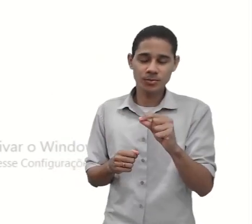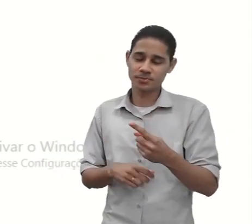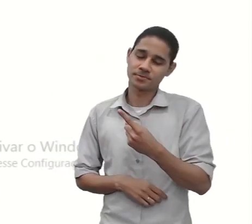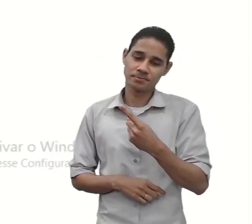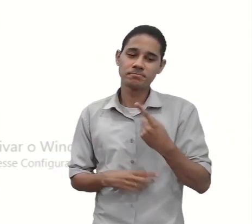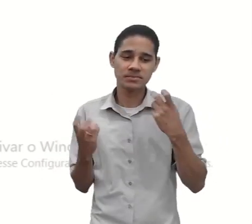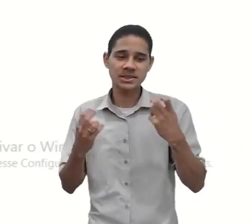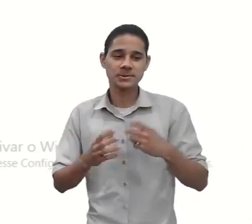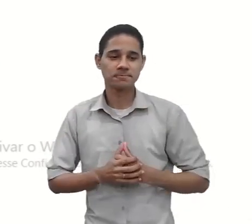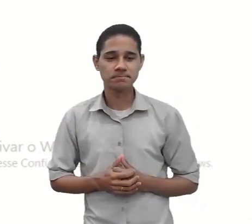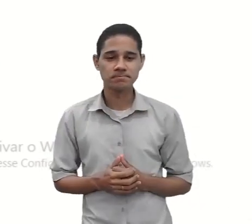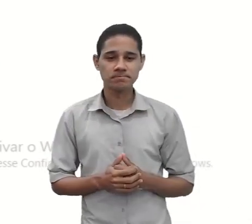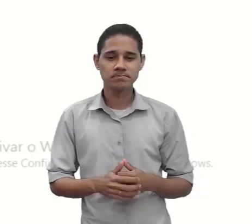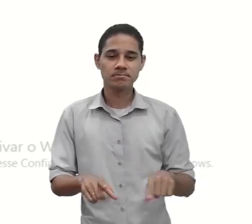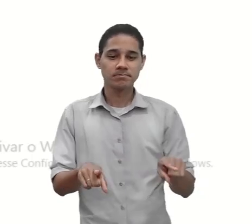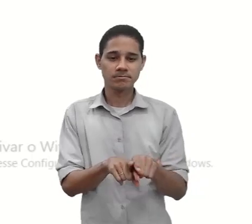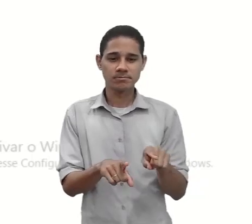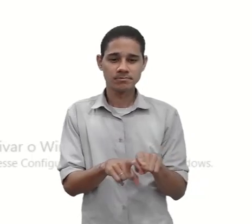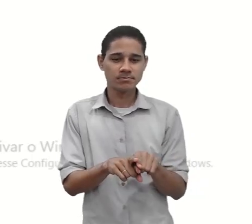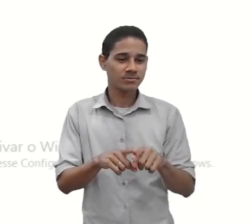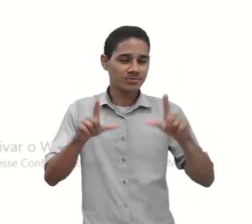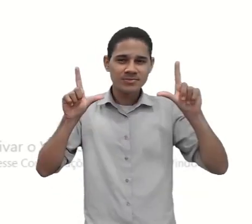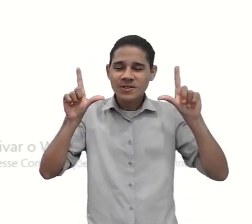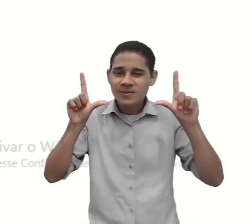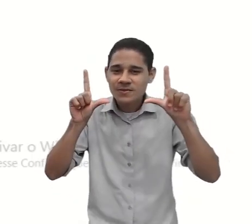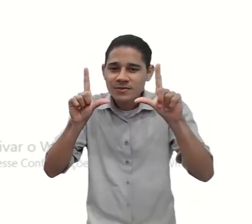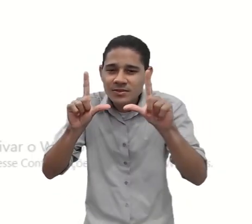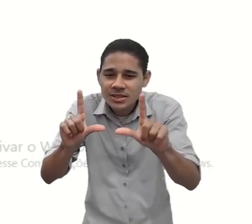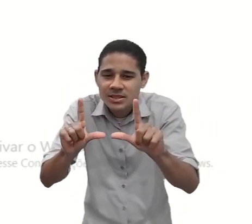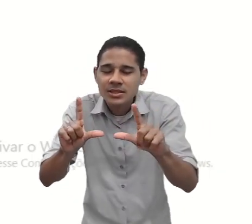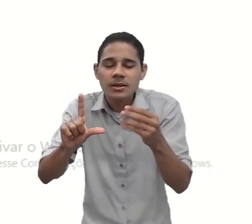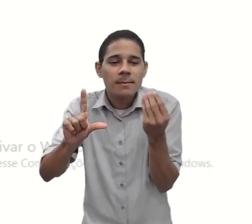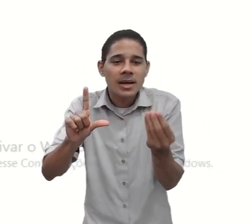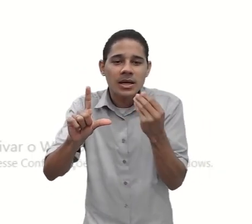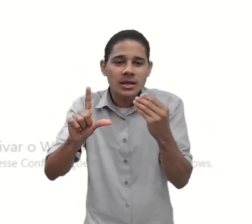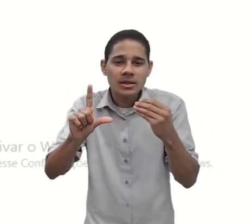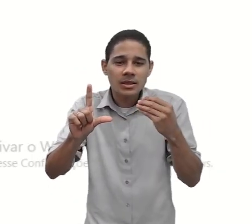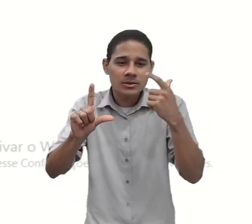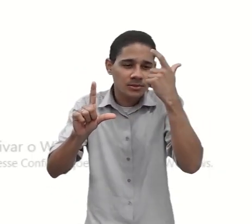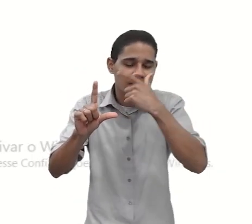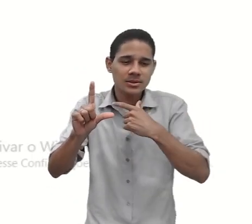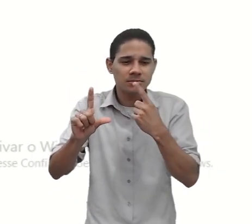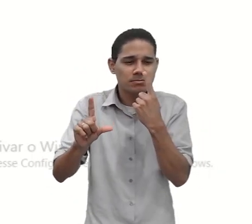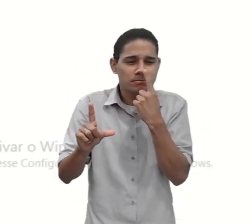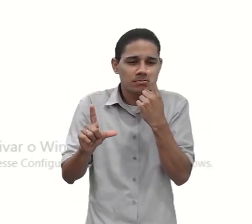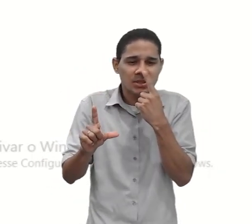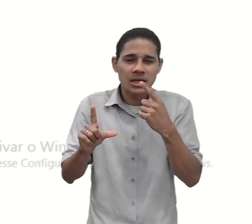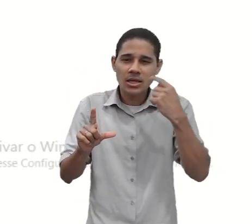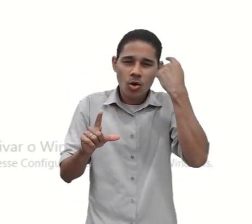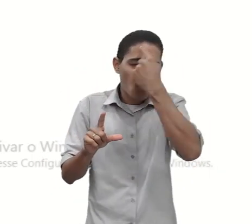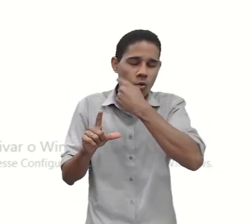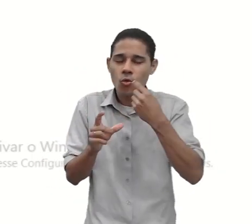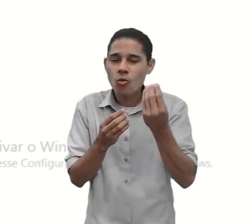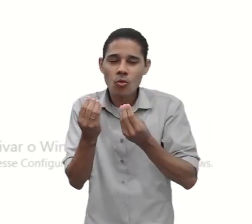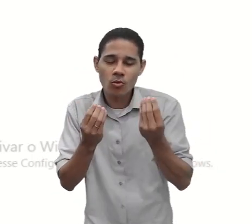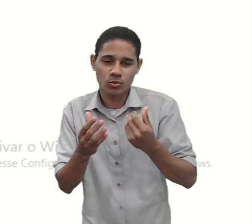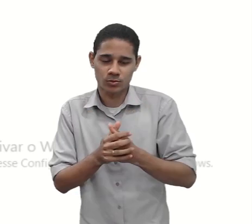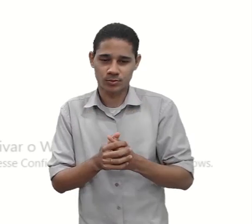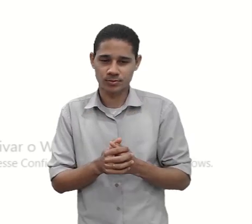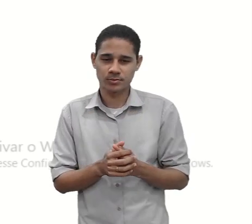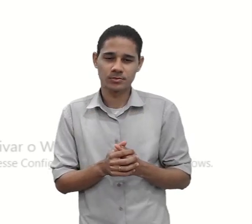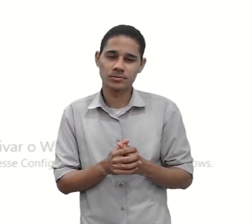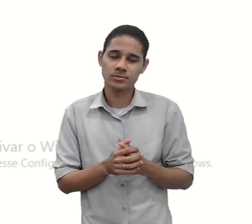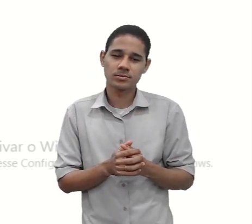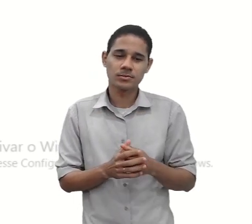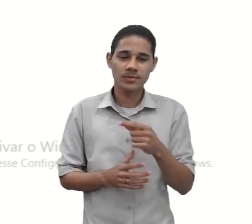desenvolvendo. Já os planos fechados, eles são para demonstrar a intimidade e expressão dos personagens. E eu trouxe